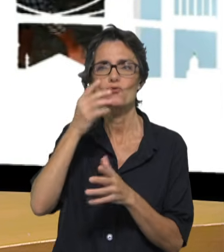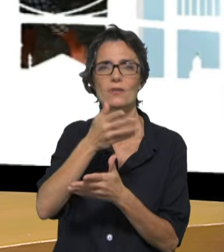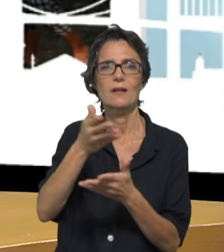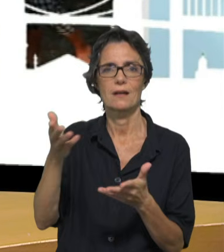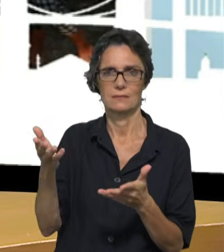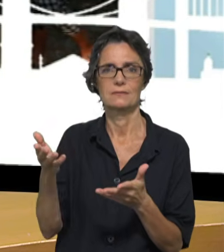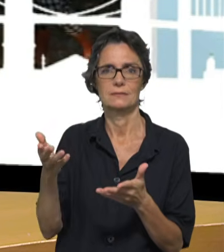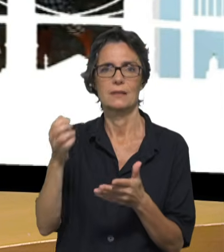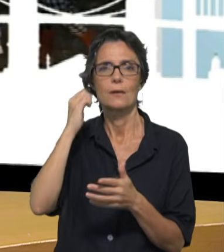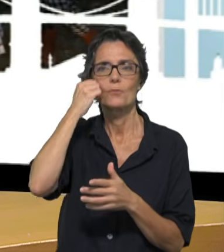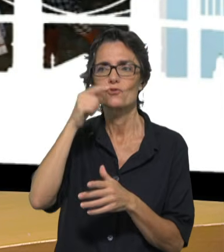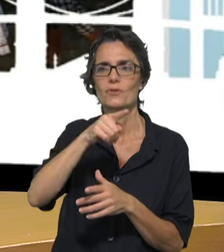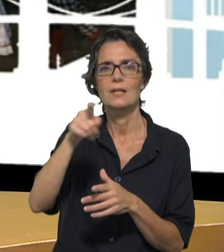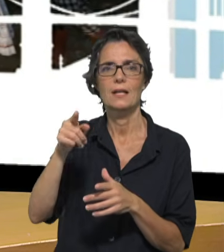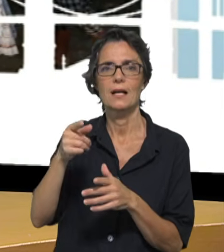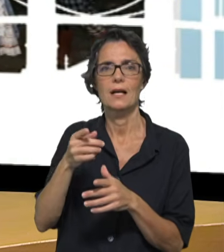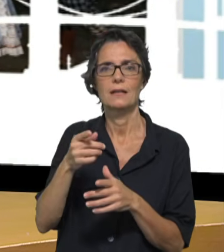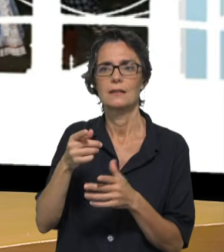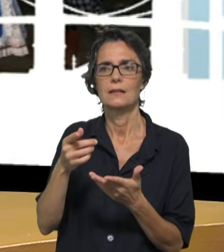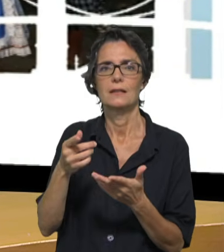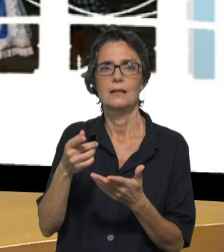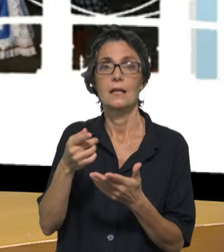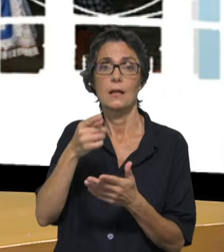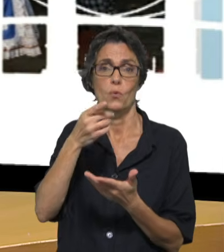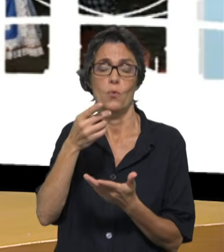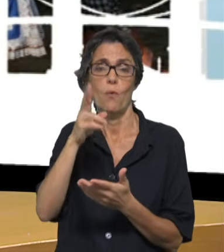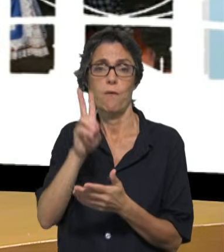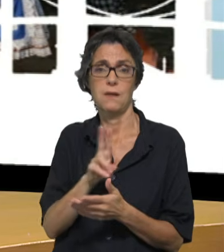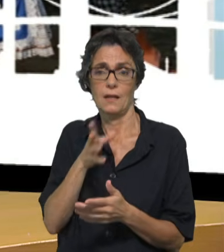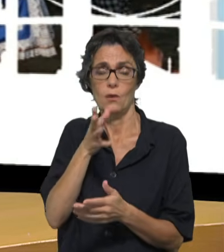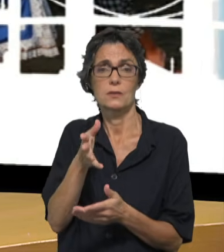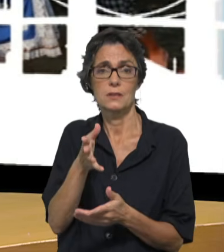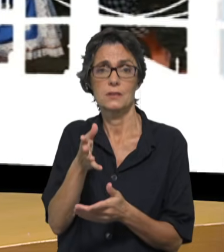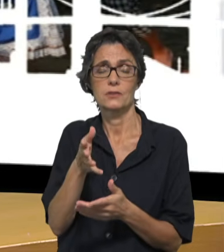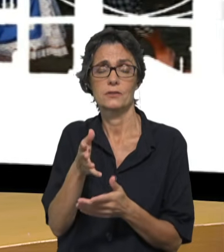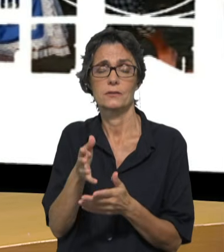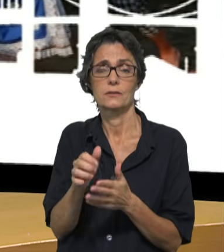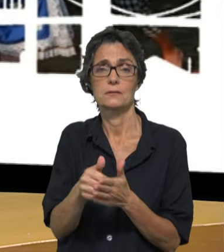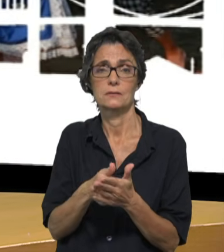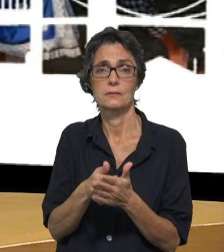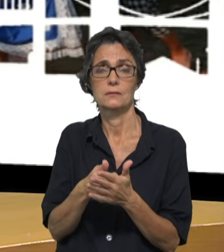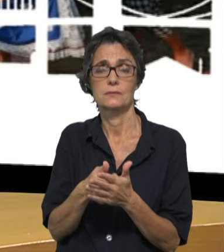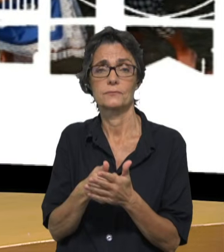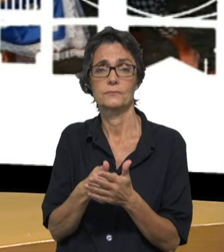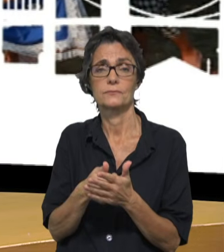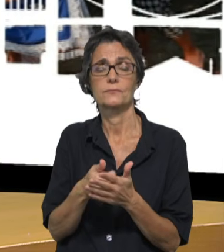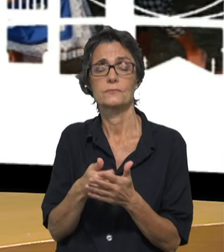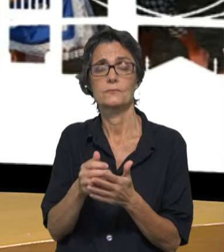veio do Vaticano referem-se precisamente ao início da Sagrada Escritura, do livro do